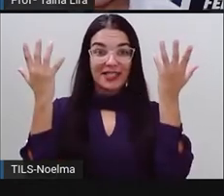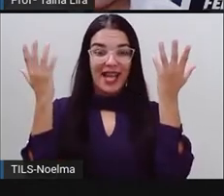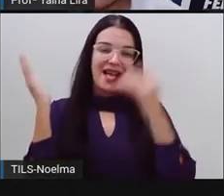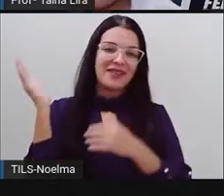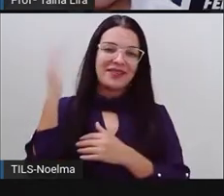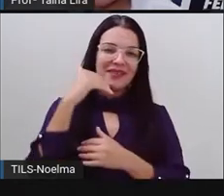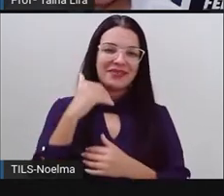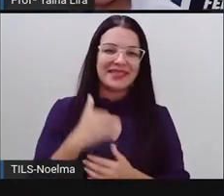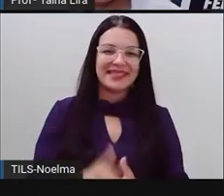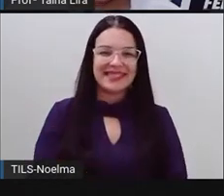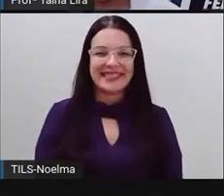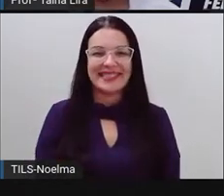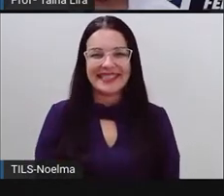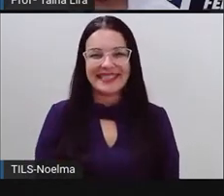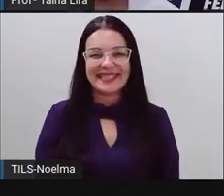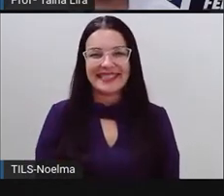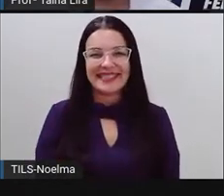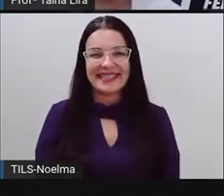lá